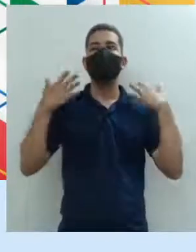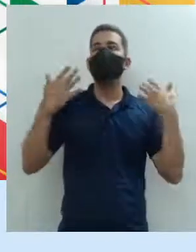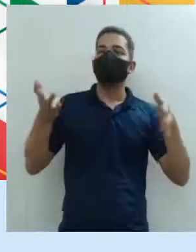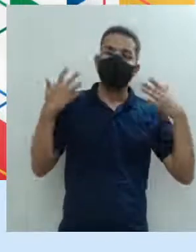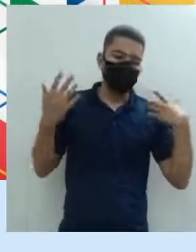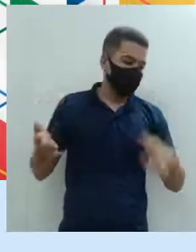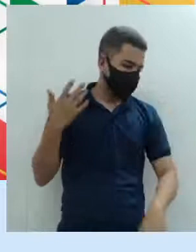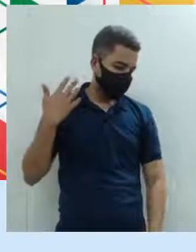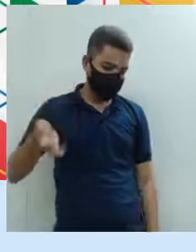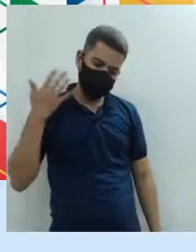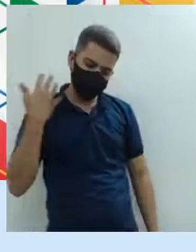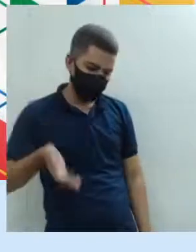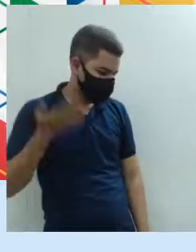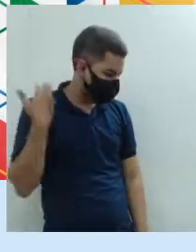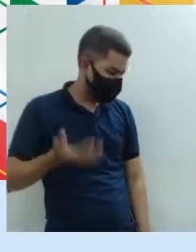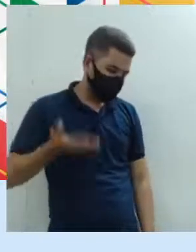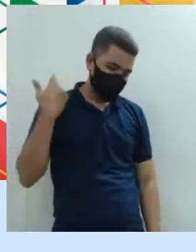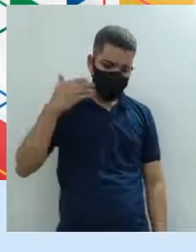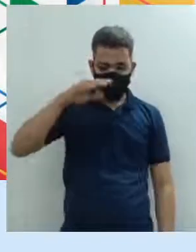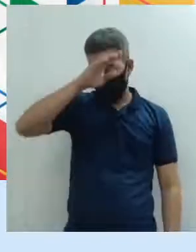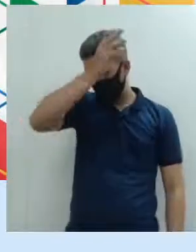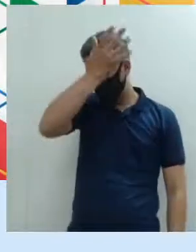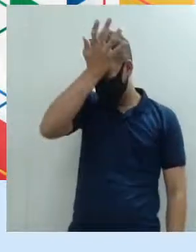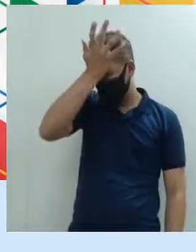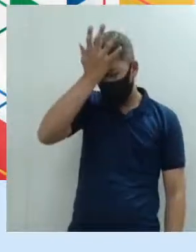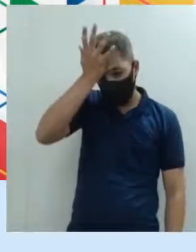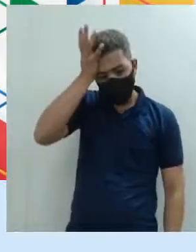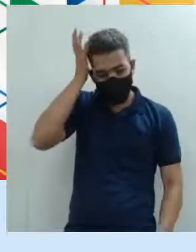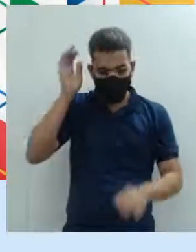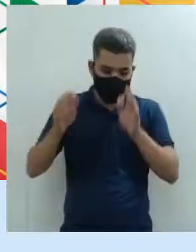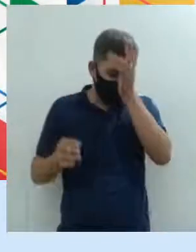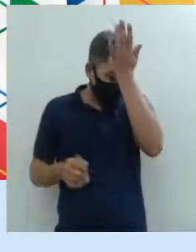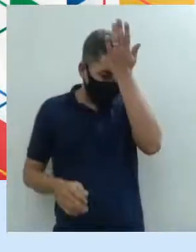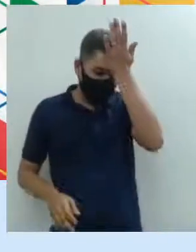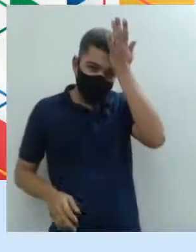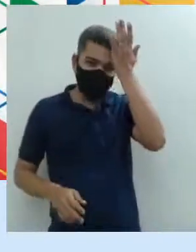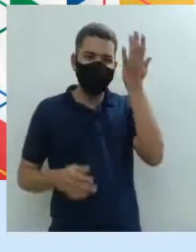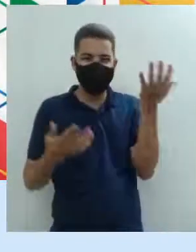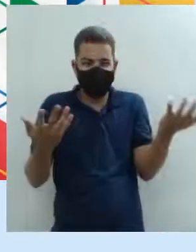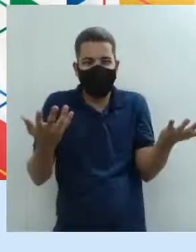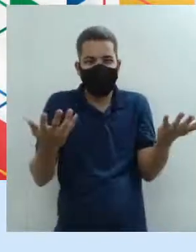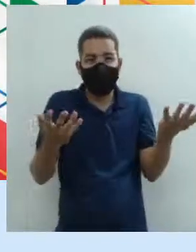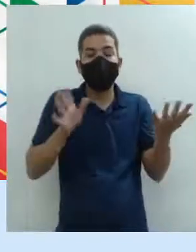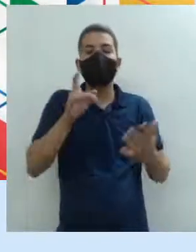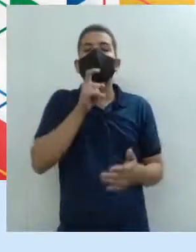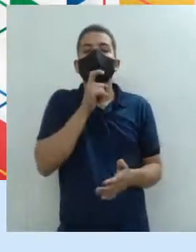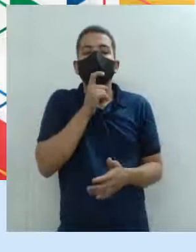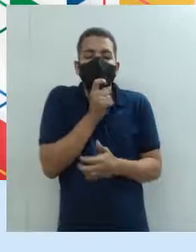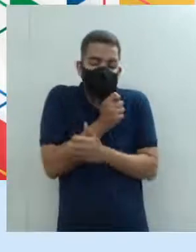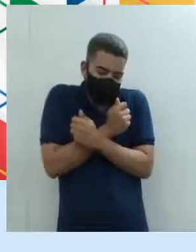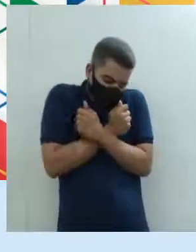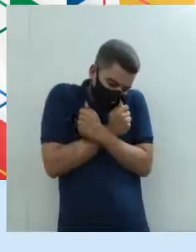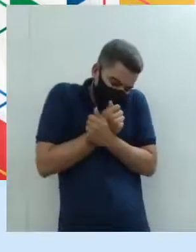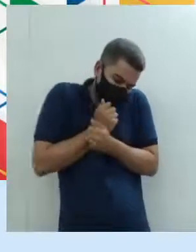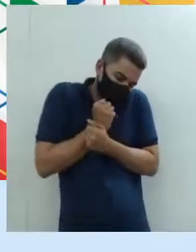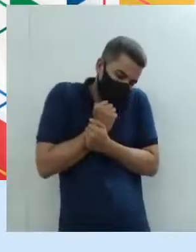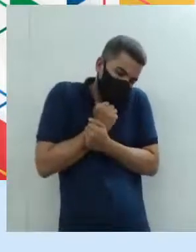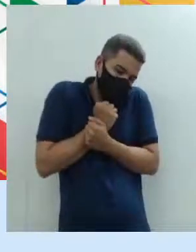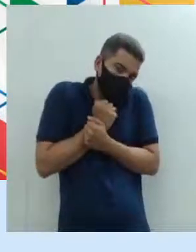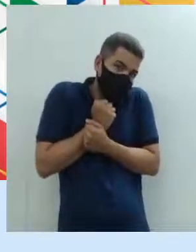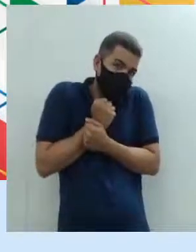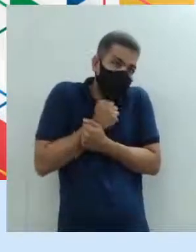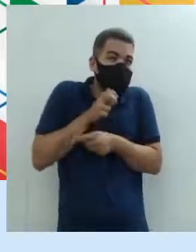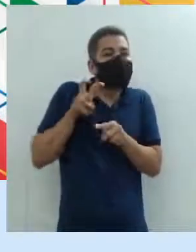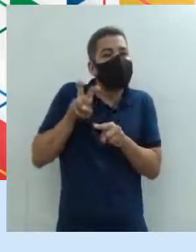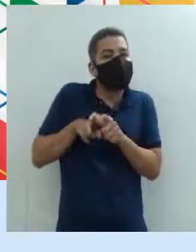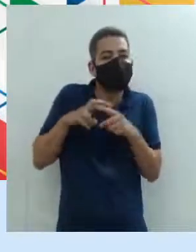né? Como o pernambucano fala, e a gente começa a se movimentar mais. Já quando está fazendo frio, você fica lá no seu cantinho, você está assistindo televisão,